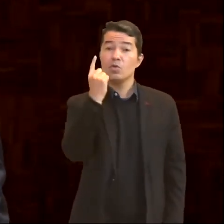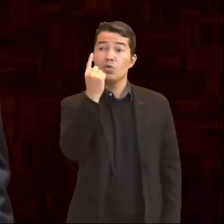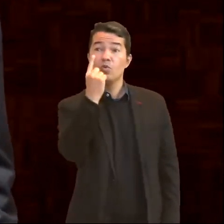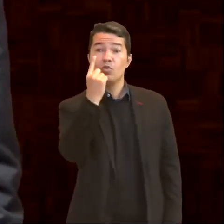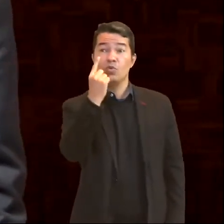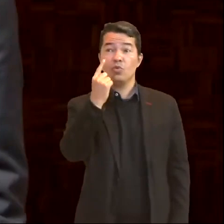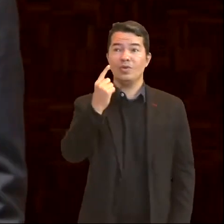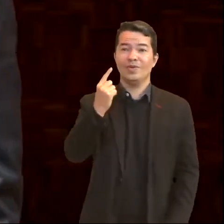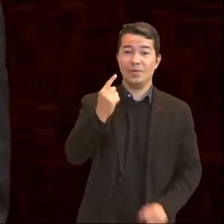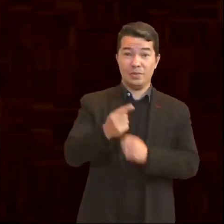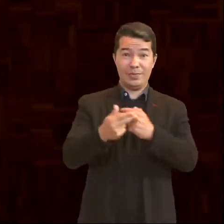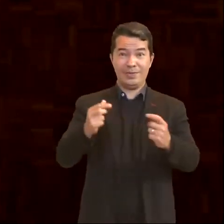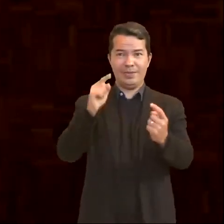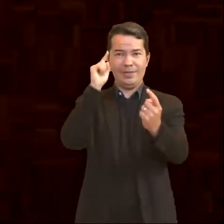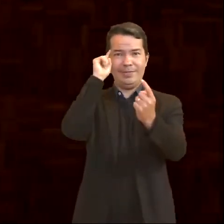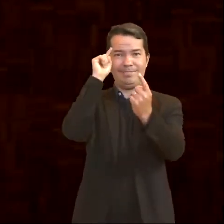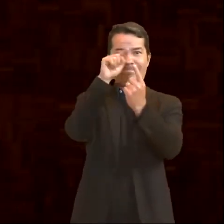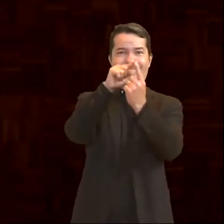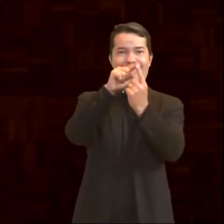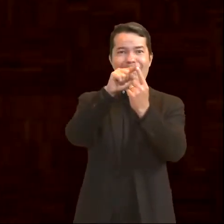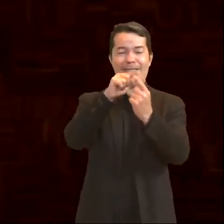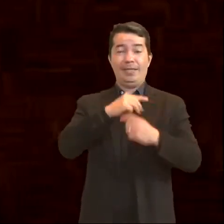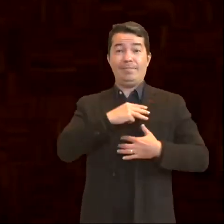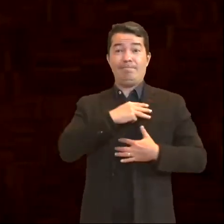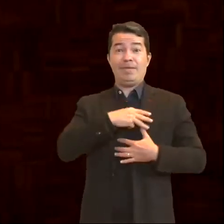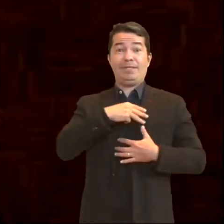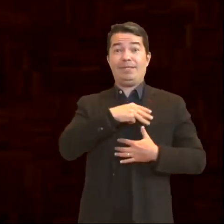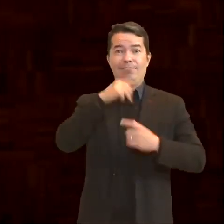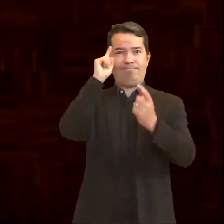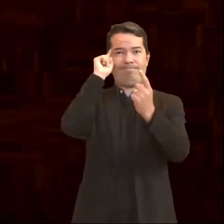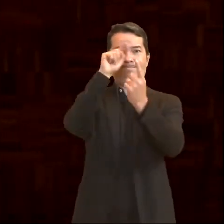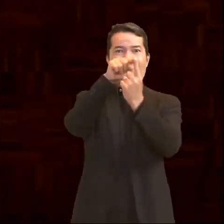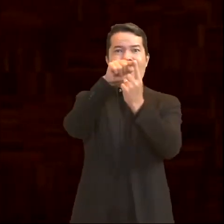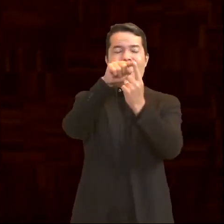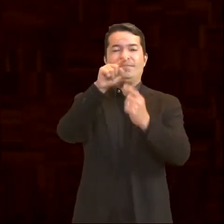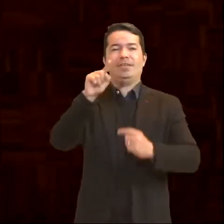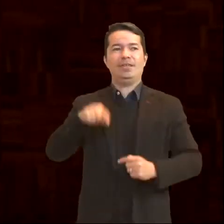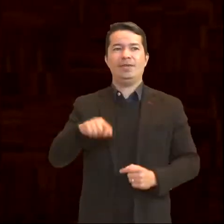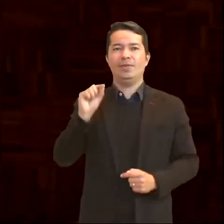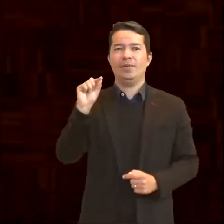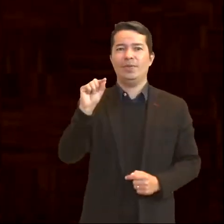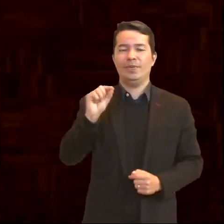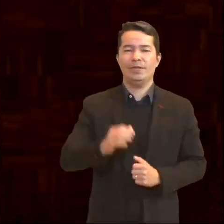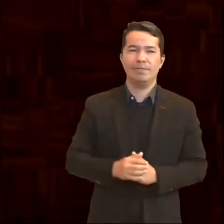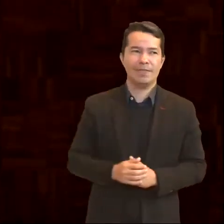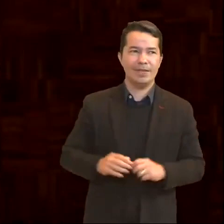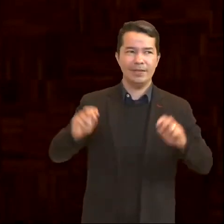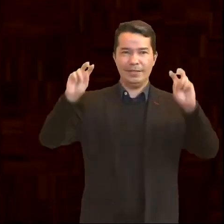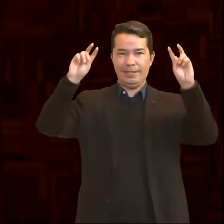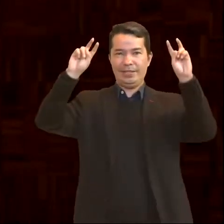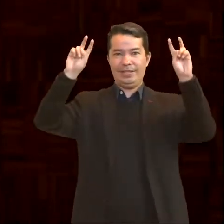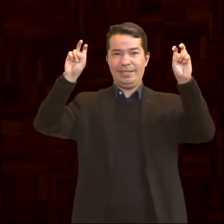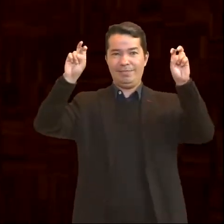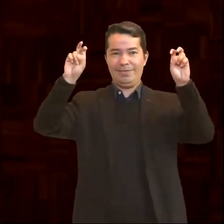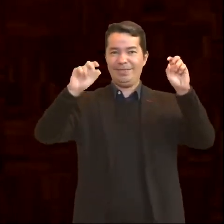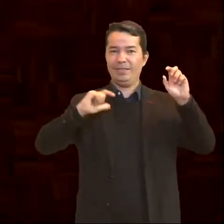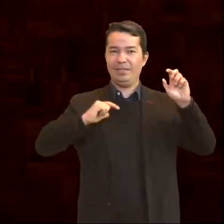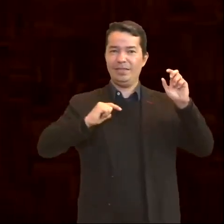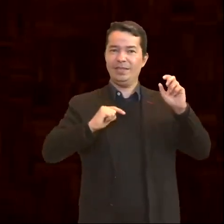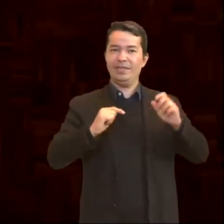um dos aspectos da missão, não é, dessas juntas, estava escrito da seguinte maneira,